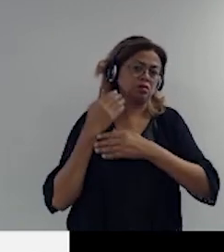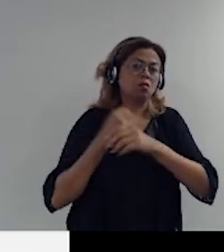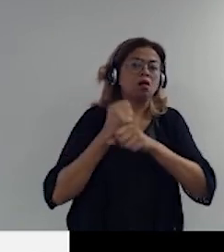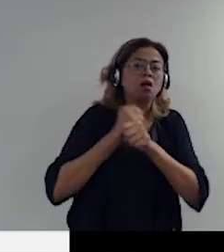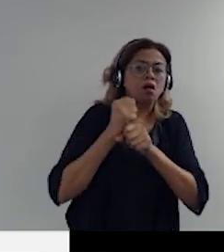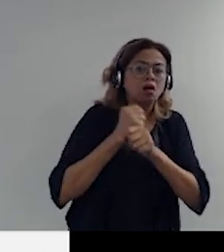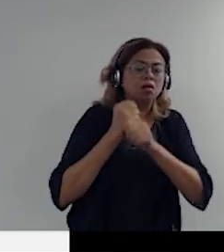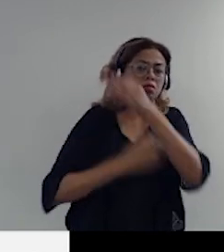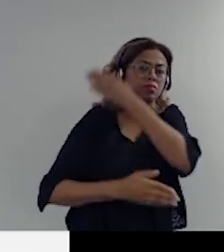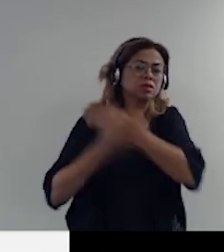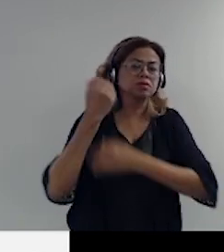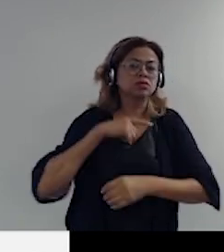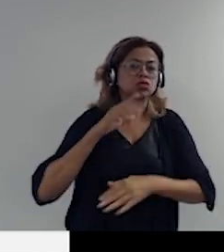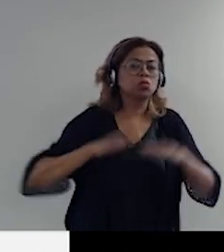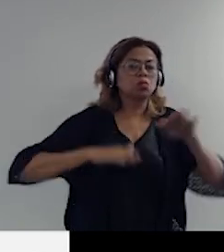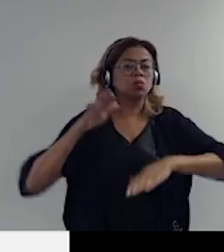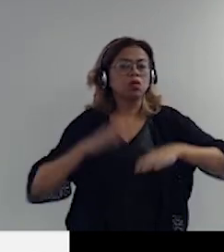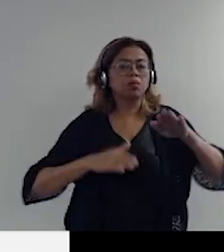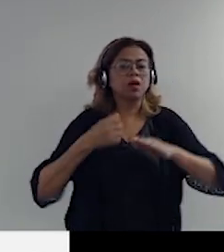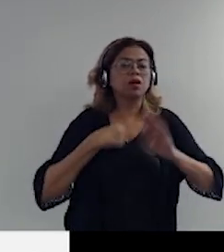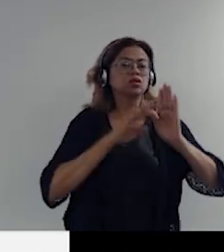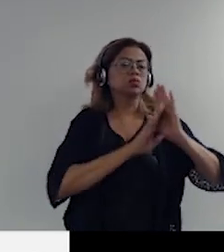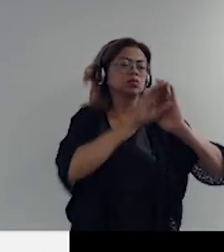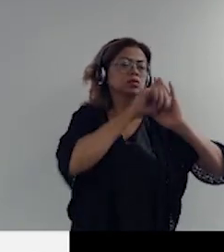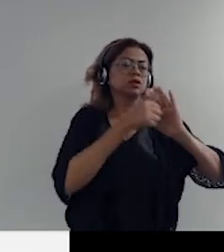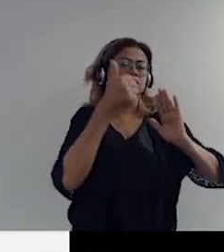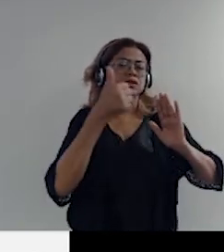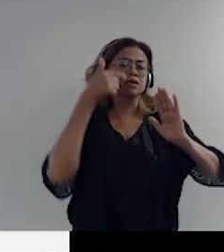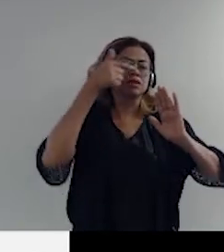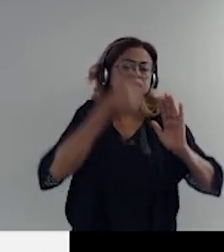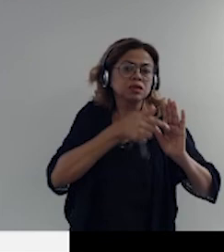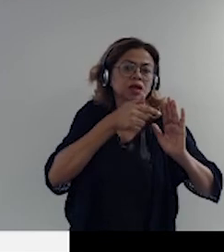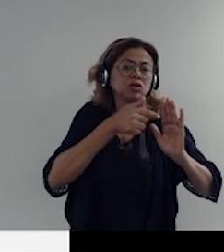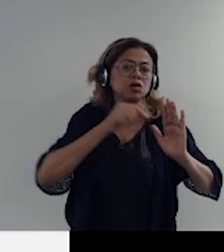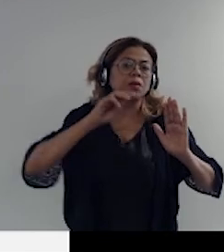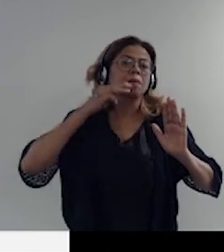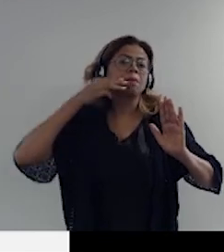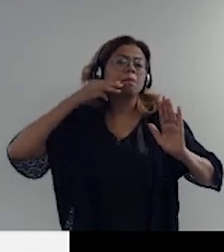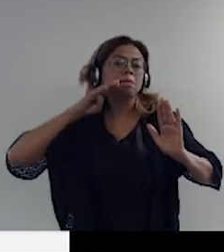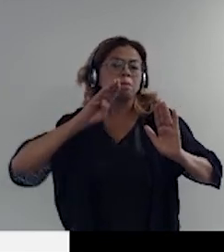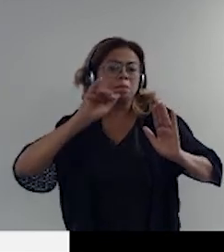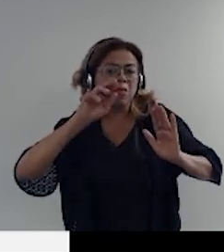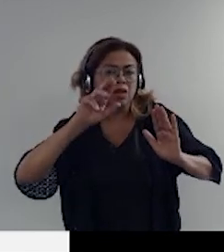uma média de 17 bilhões por mês na Bolsa de Valores.